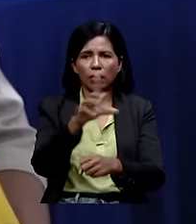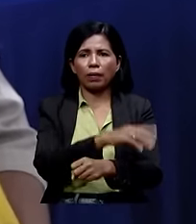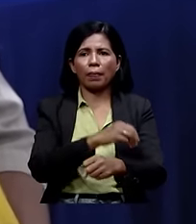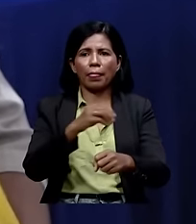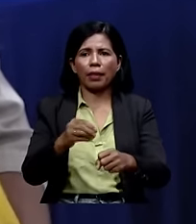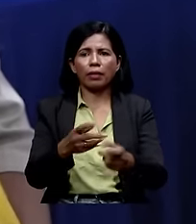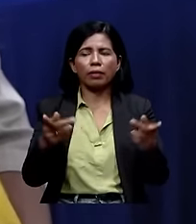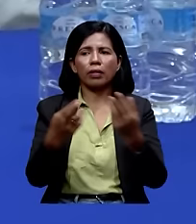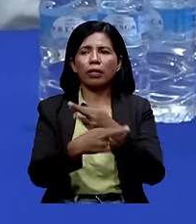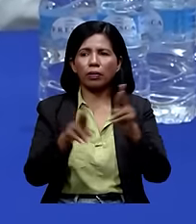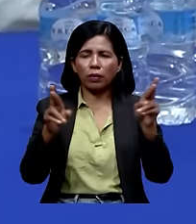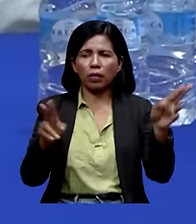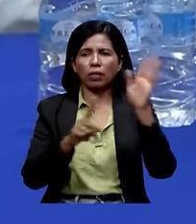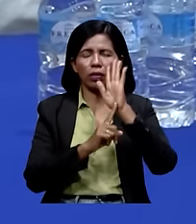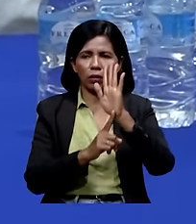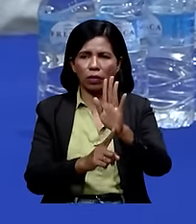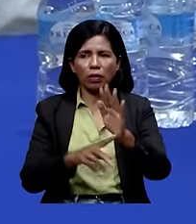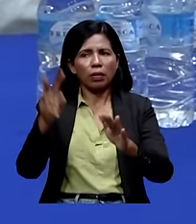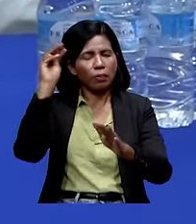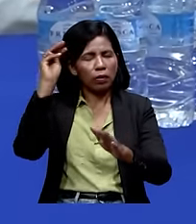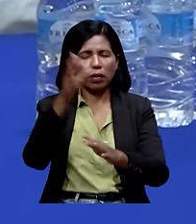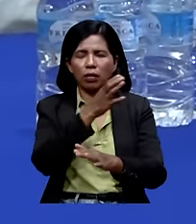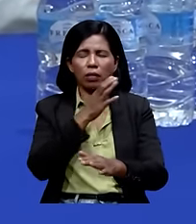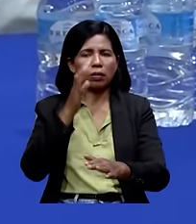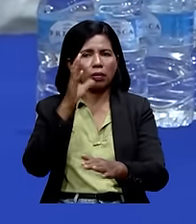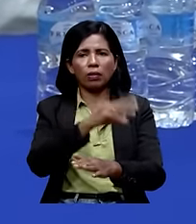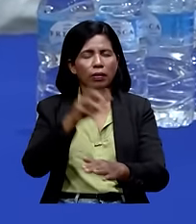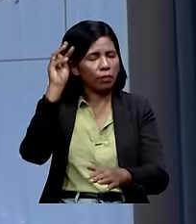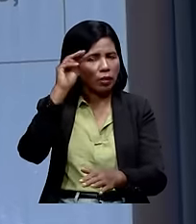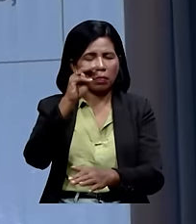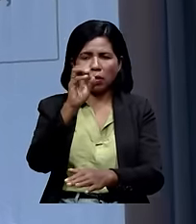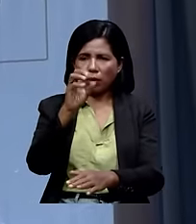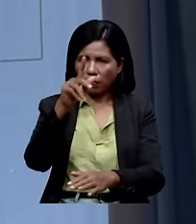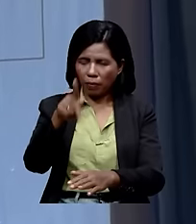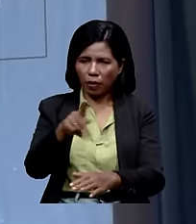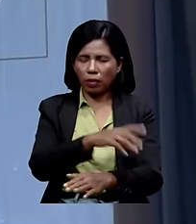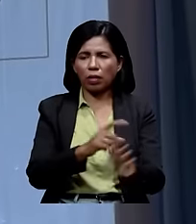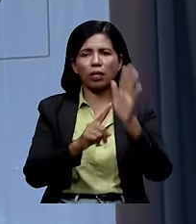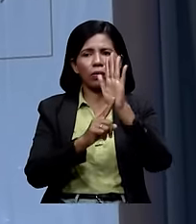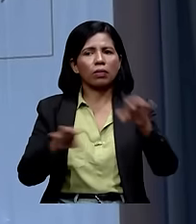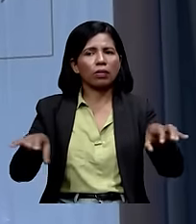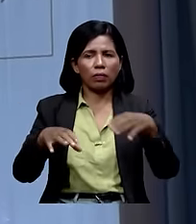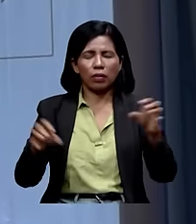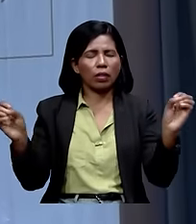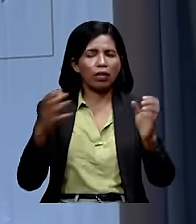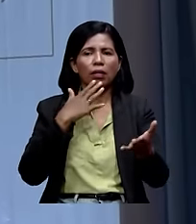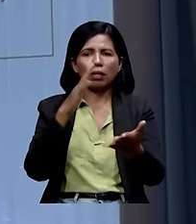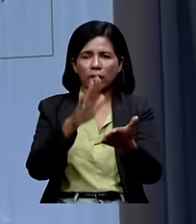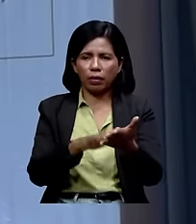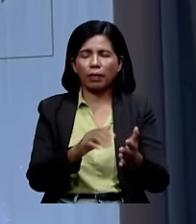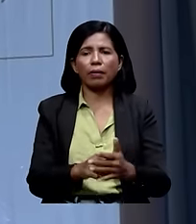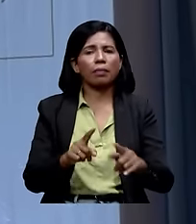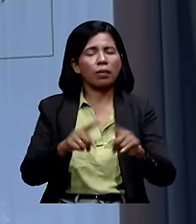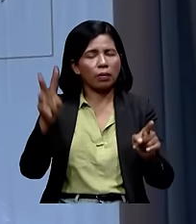o resultado da Feria Haturu, Ministério da Cultura, no Ministério de Obras Públicas e a prestação de serviço da DIEC. Mas